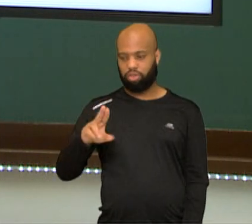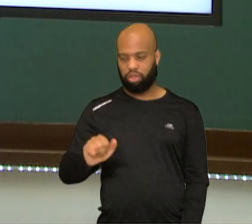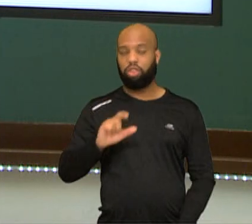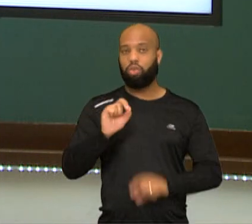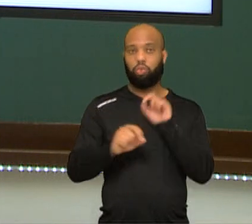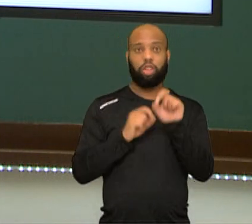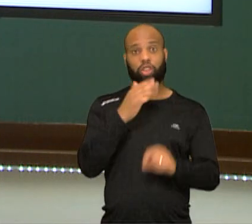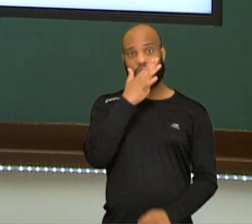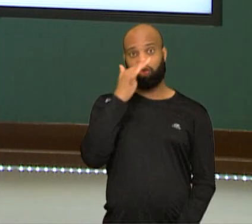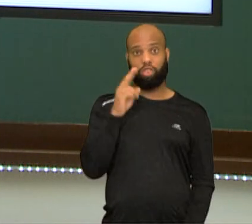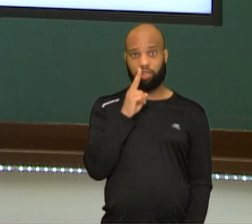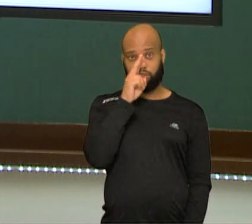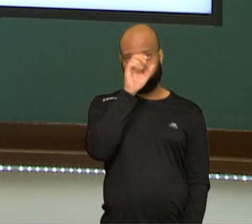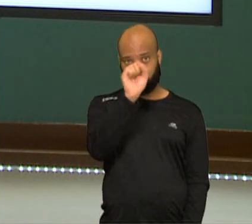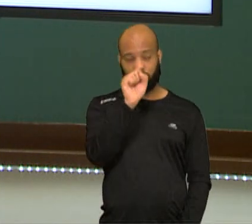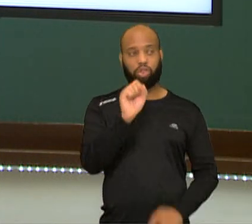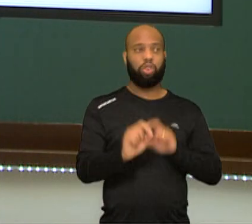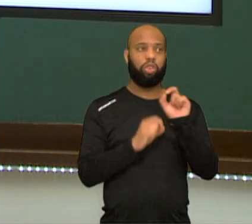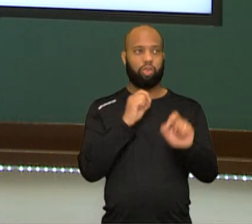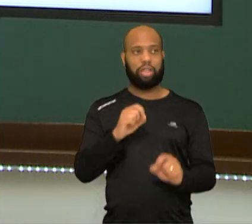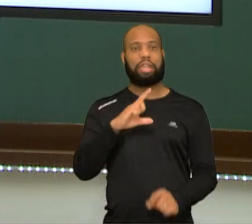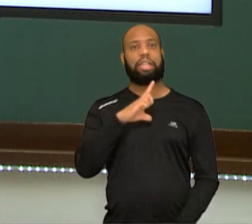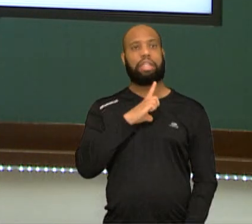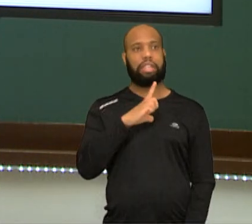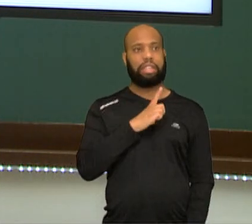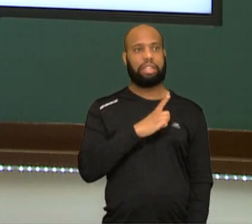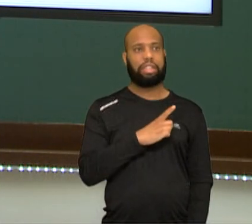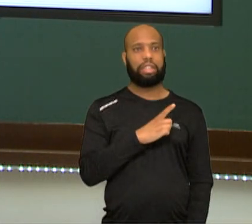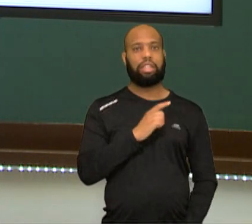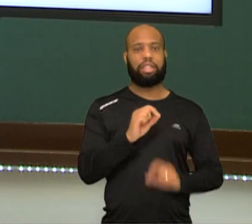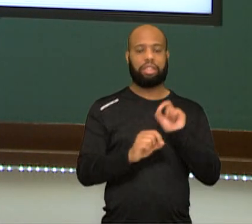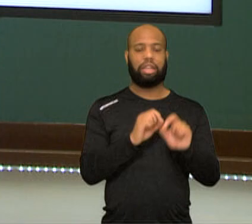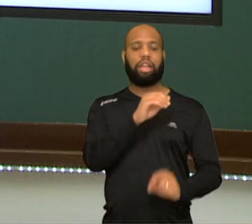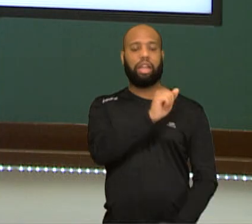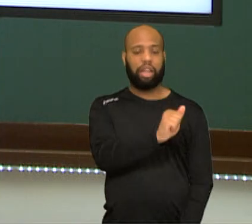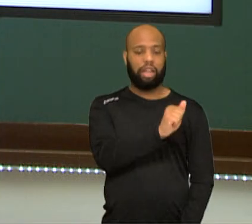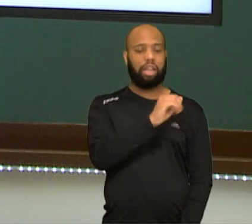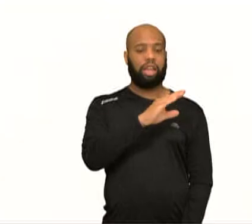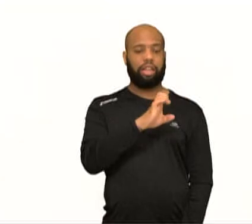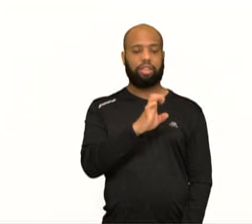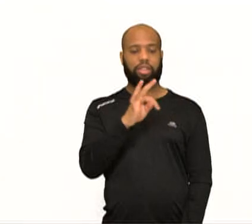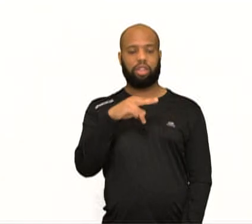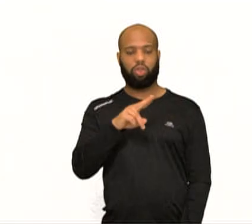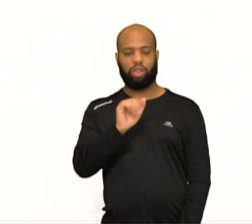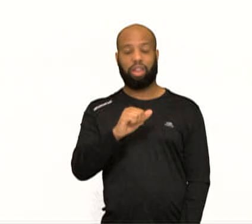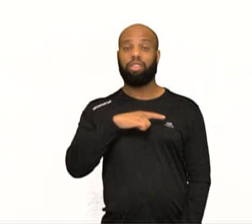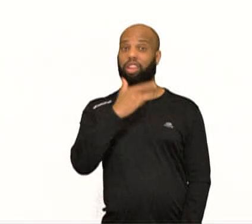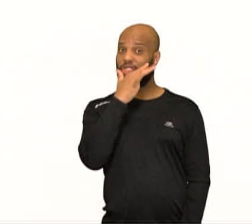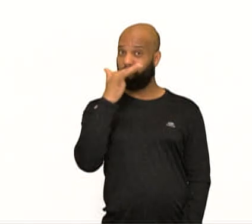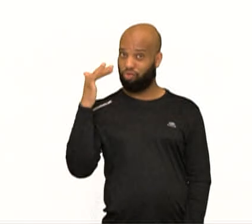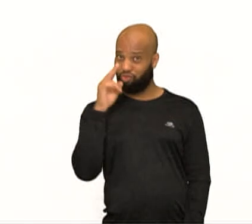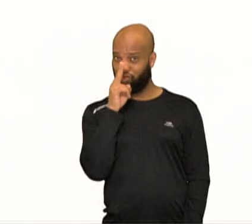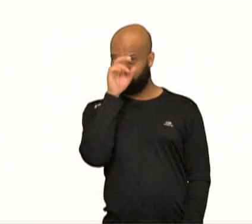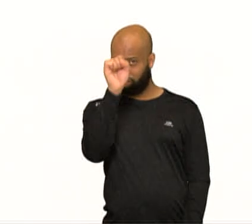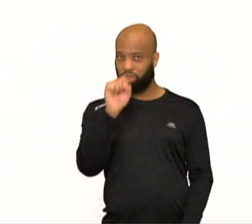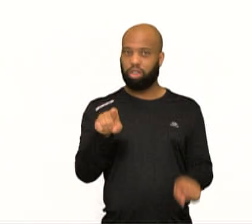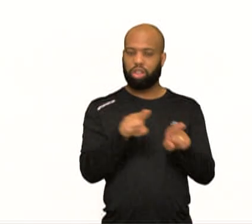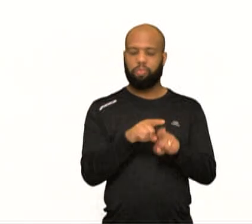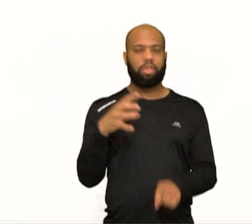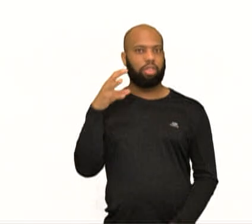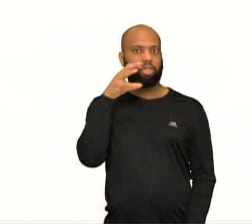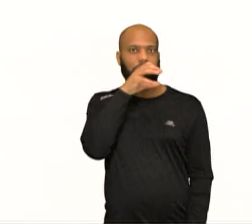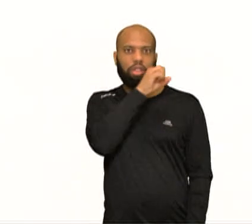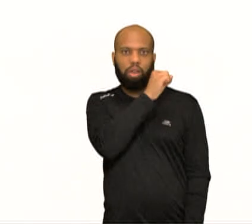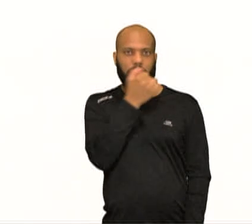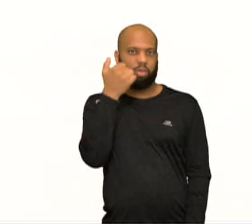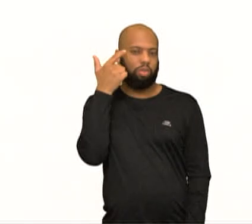cheiro forte daquele que contém a acetona. E, além disso, é visível o efeito rápido que